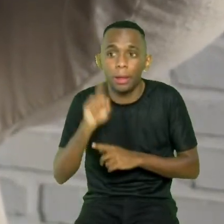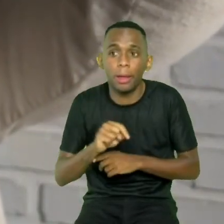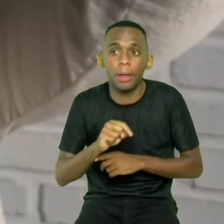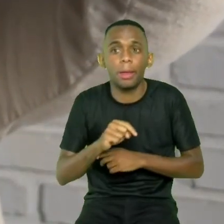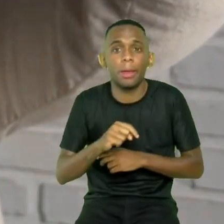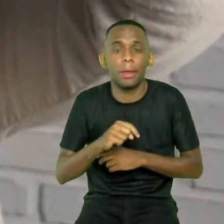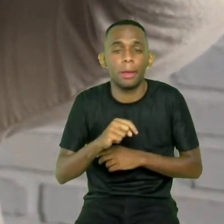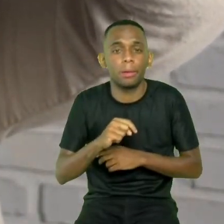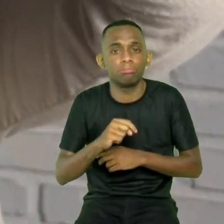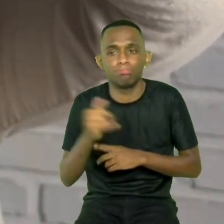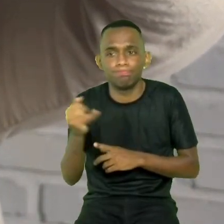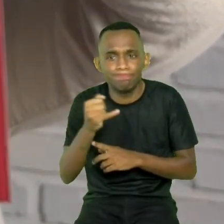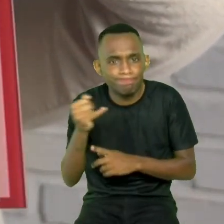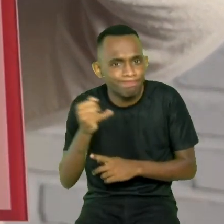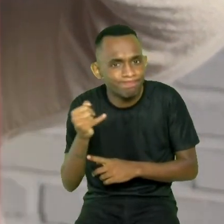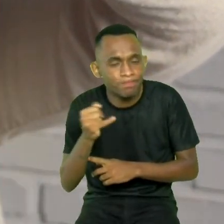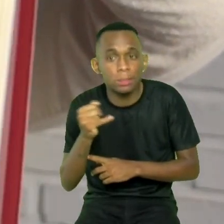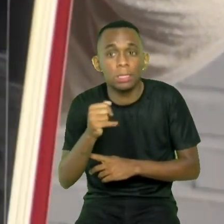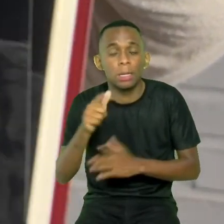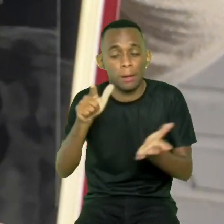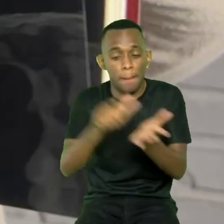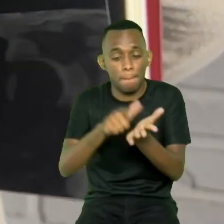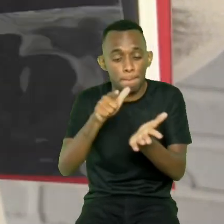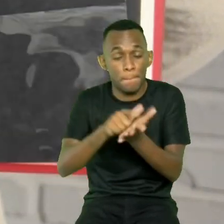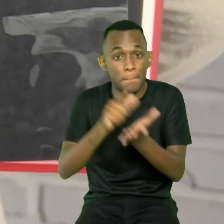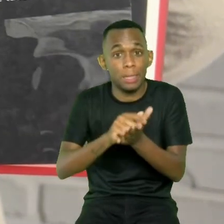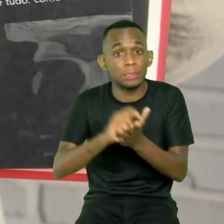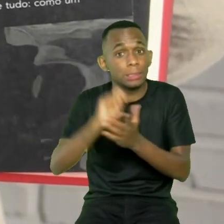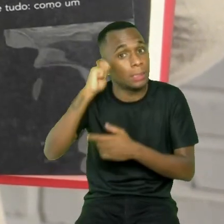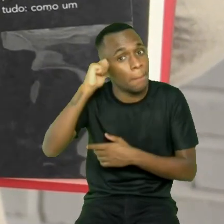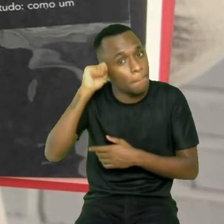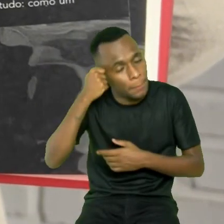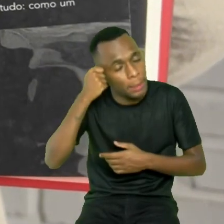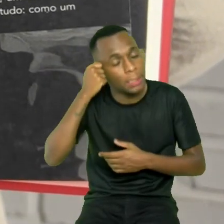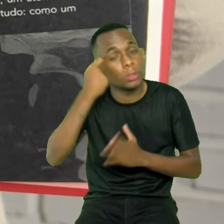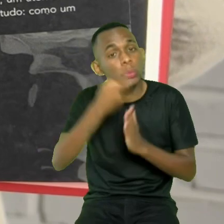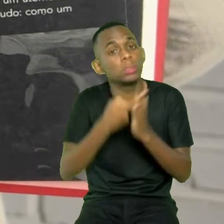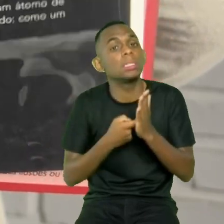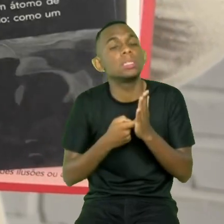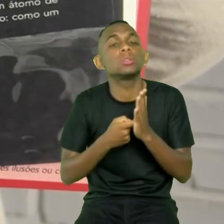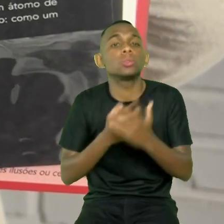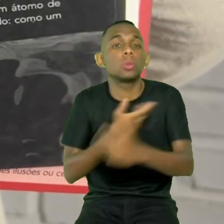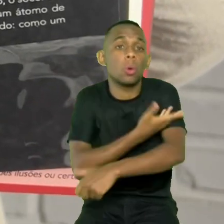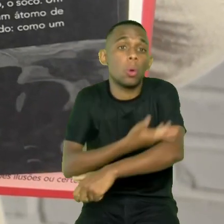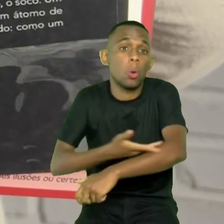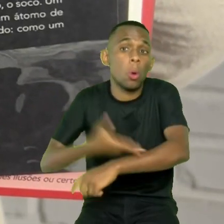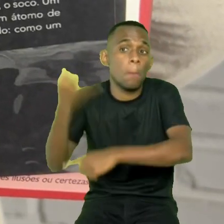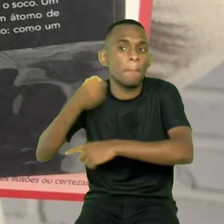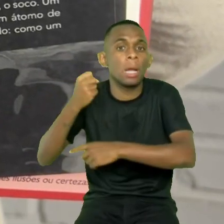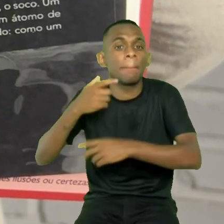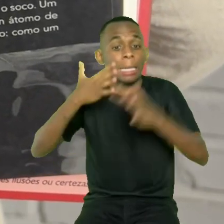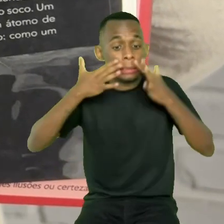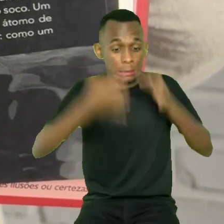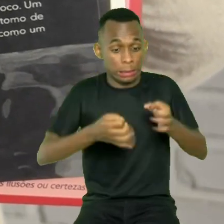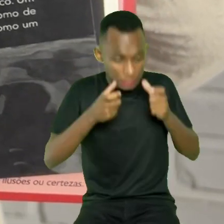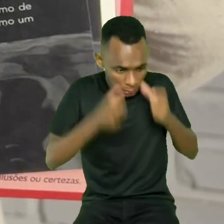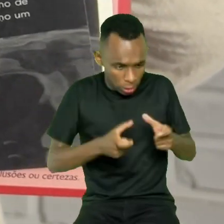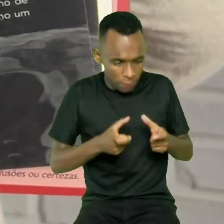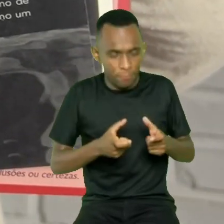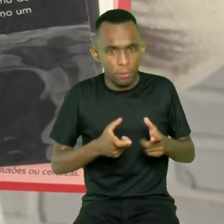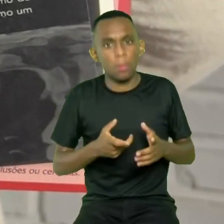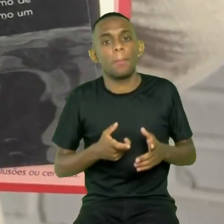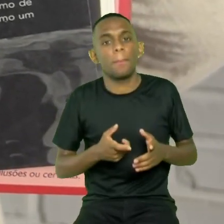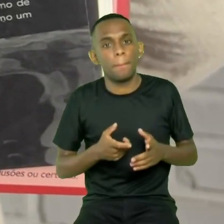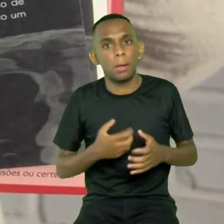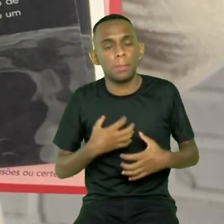ele é todo, as páginas sim. são pretas com texto em branco, É. exatamente para chamar a atenção, para dar uma carga mais